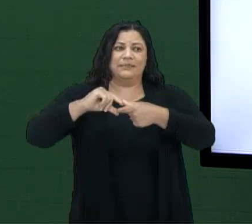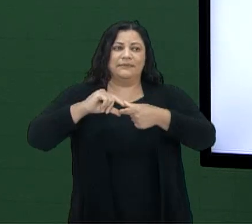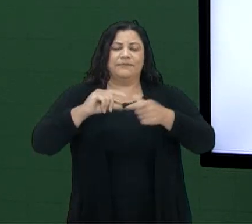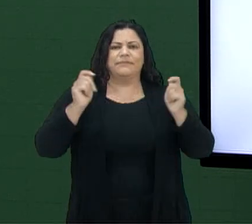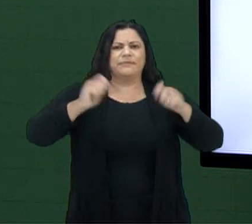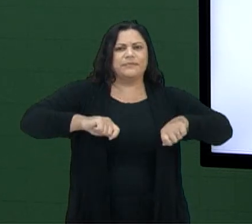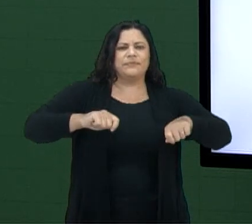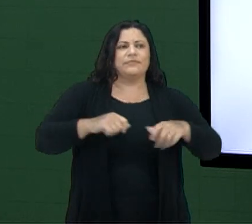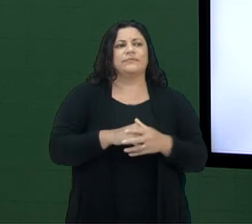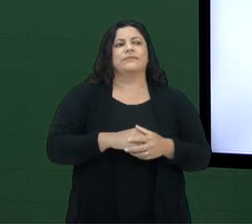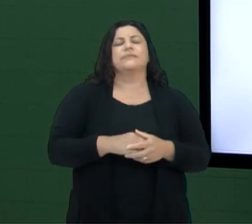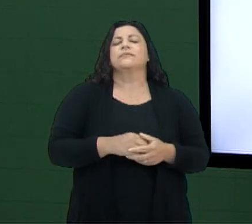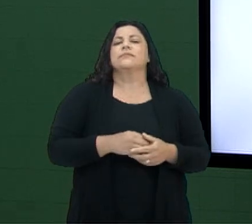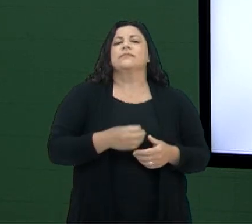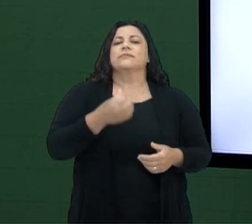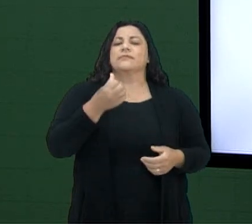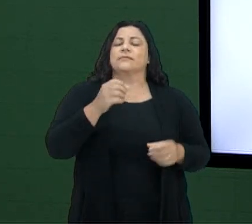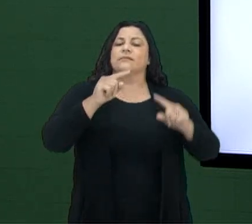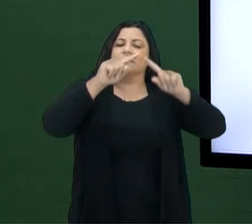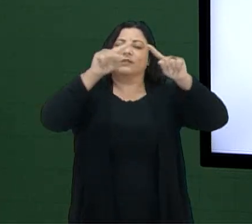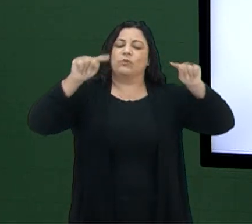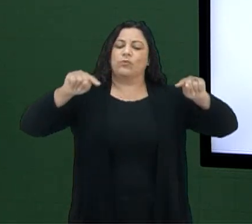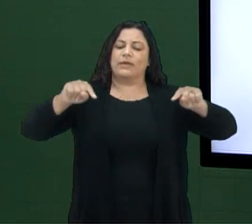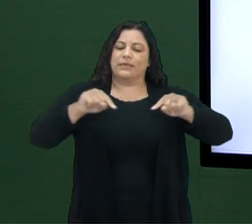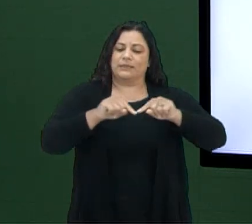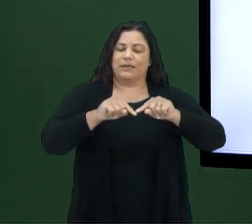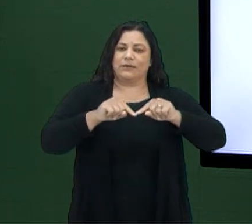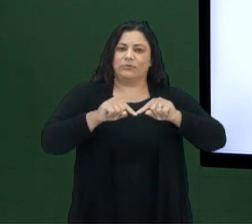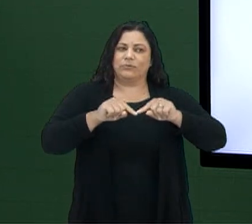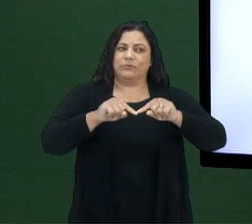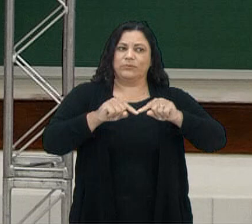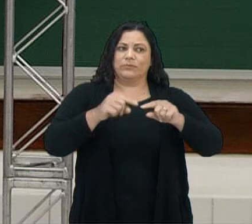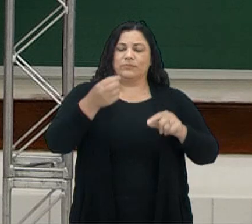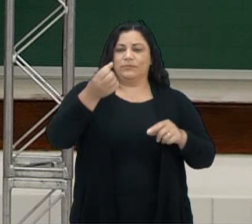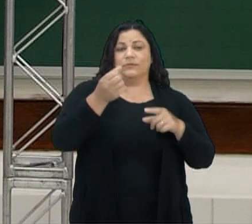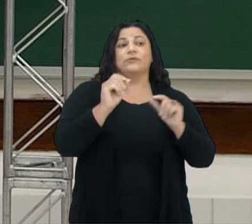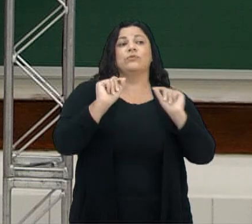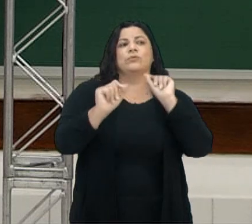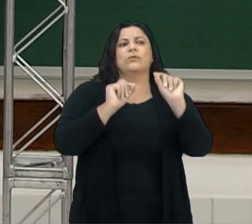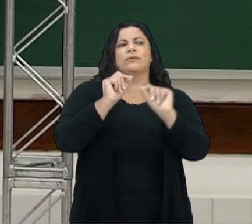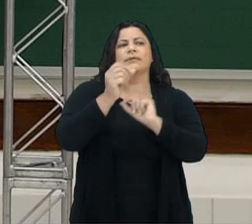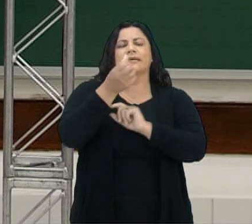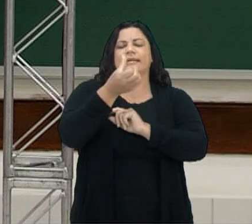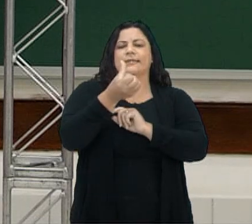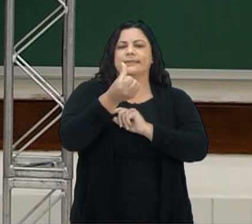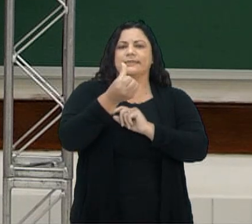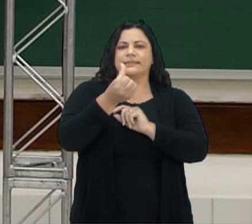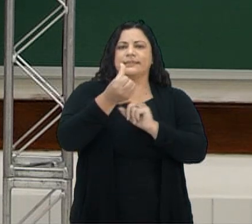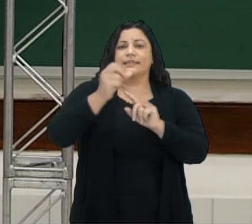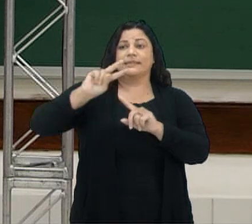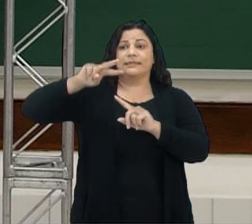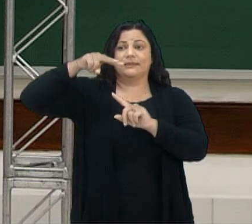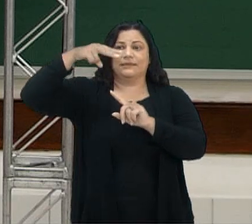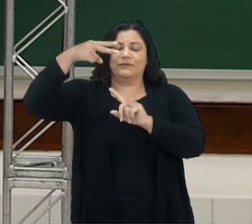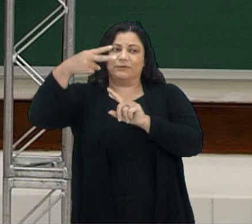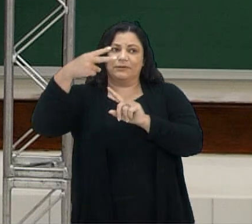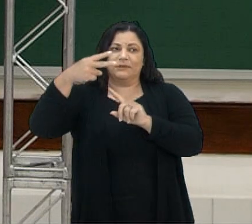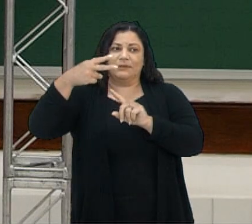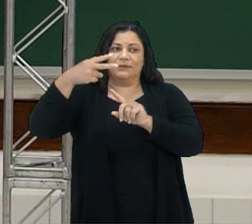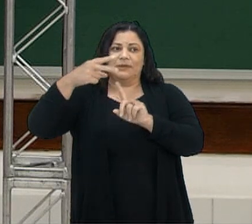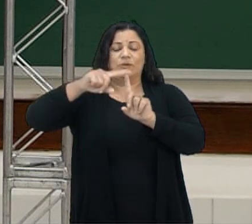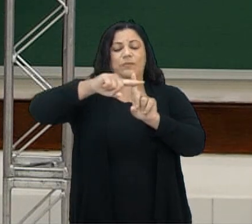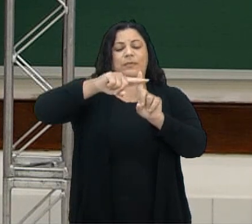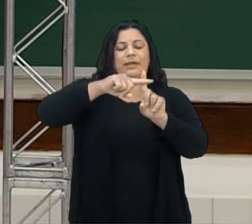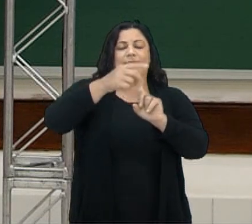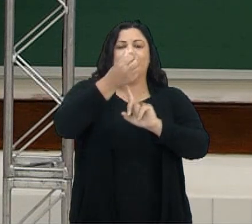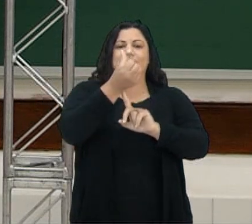o quadrado igual a esse é o quadrado. Então, ficamos com 6 ao quadrado mais 6 ao quadrado é igual